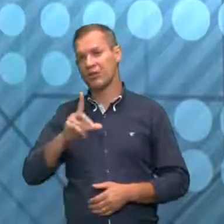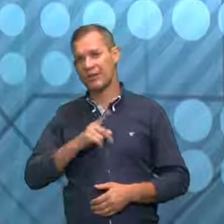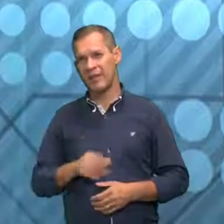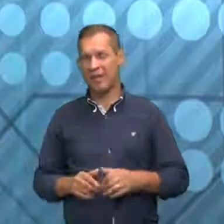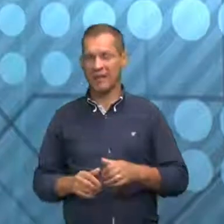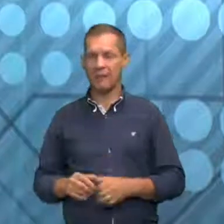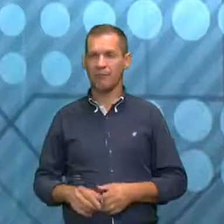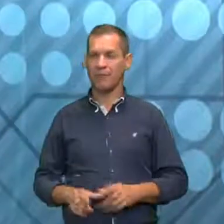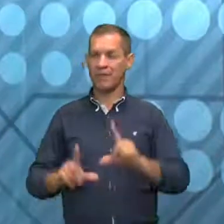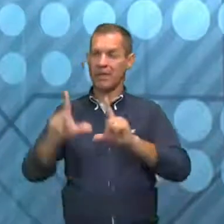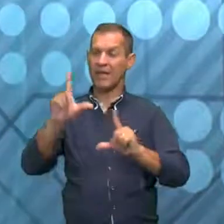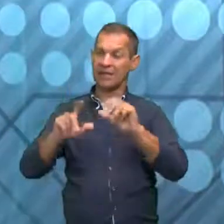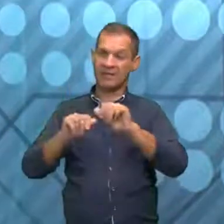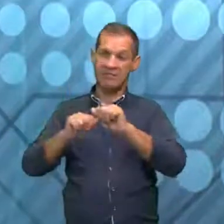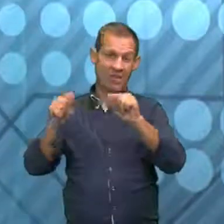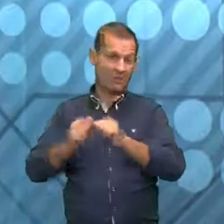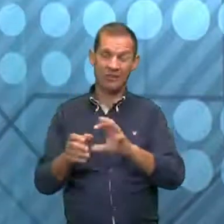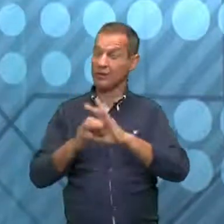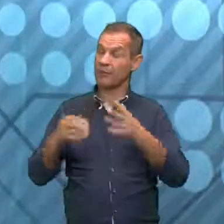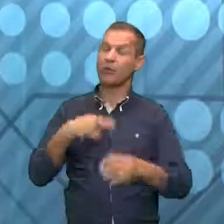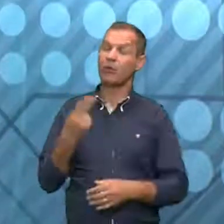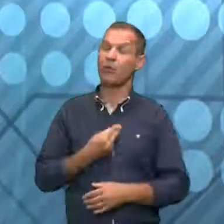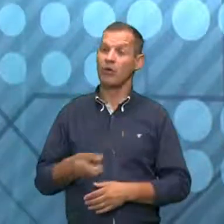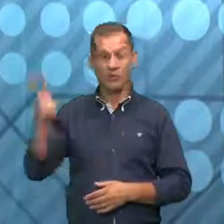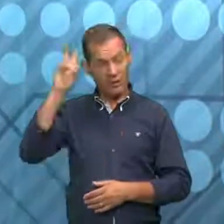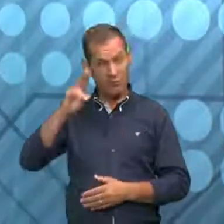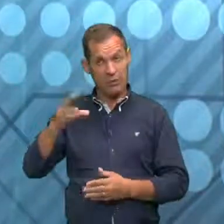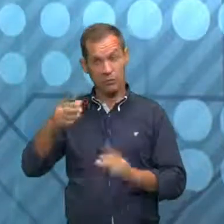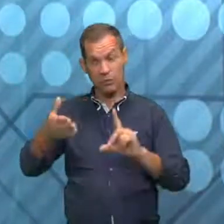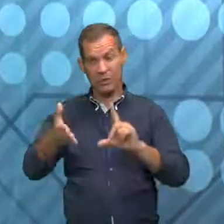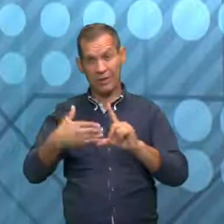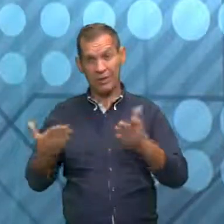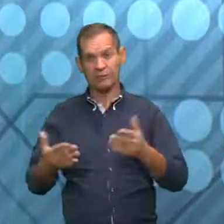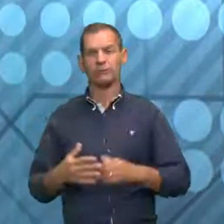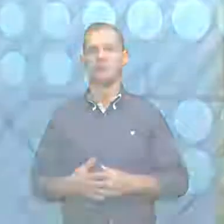analógica, isso não vai estar disponível. Então, agora vamos para o nosso recapitulando.